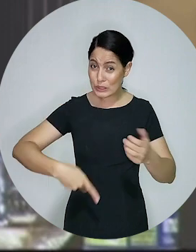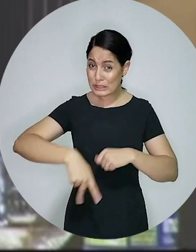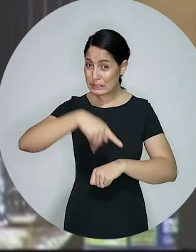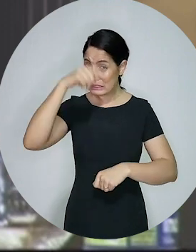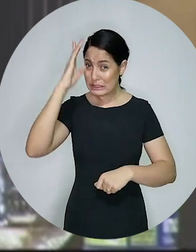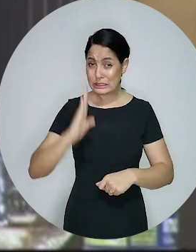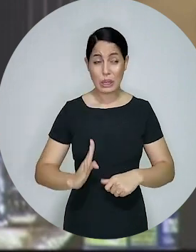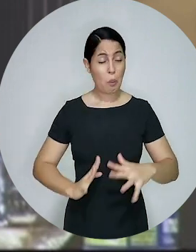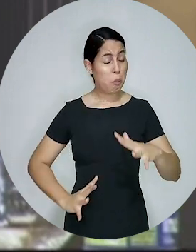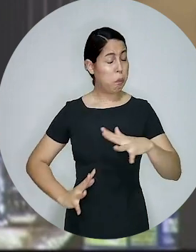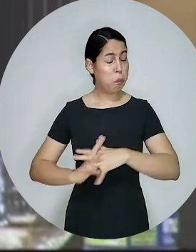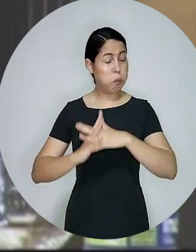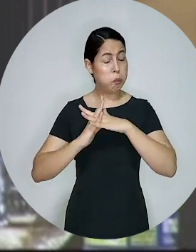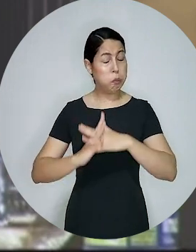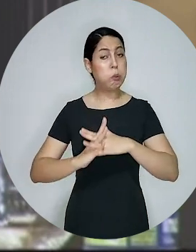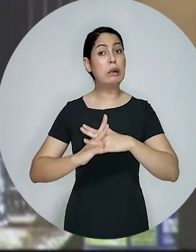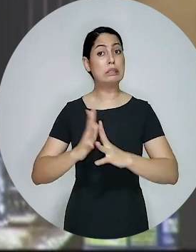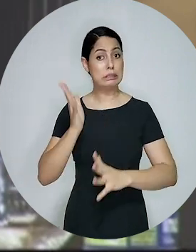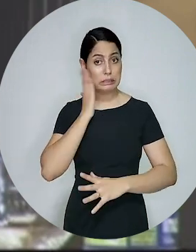altamente